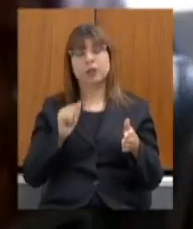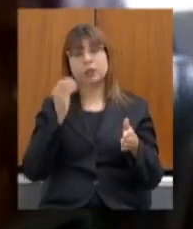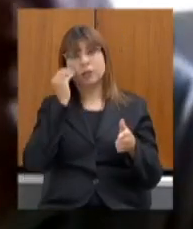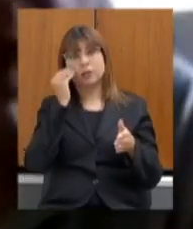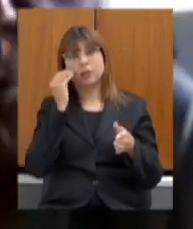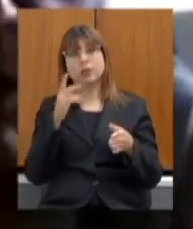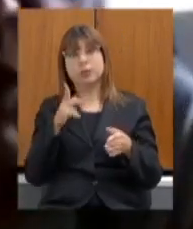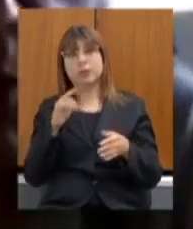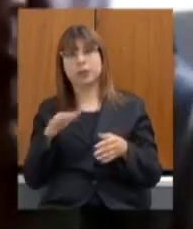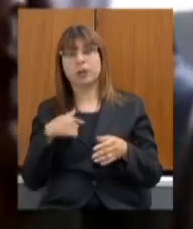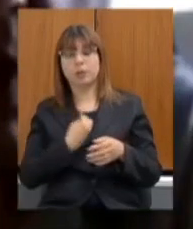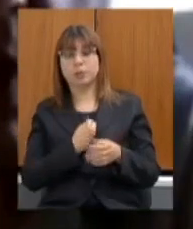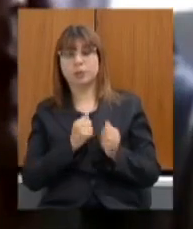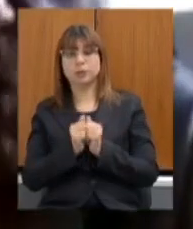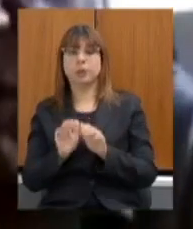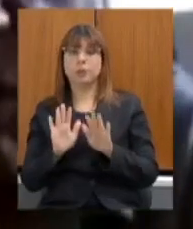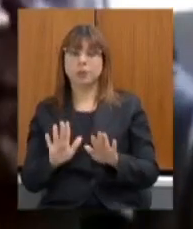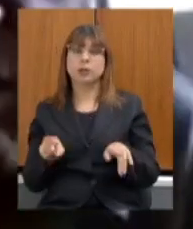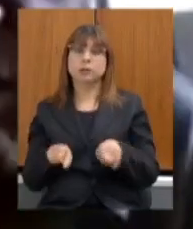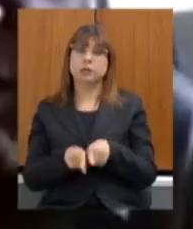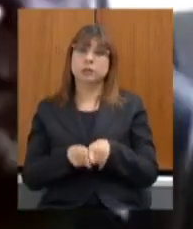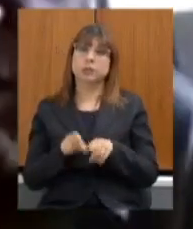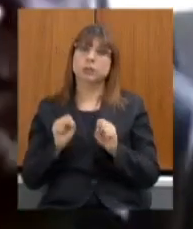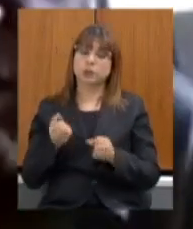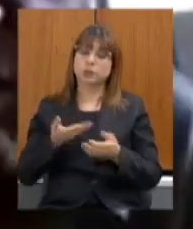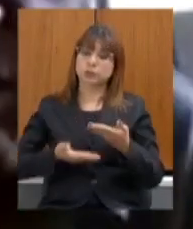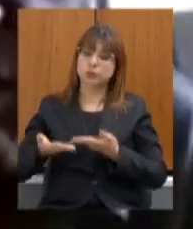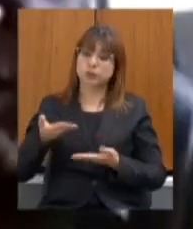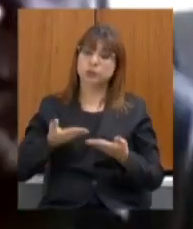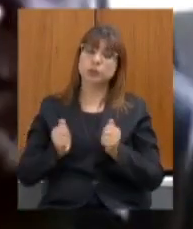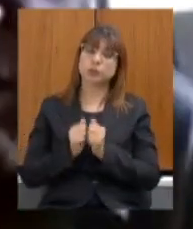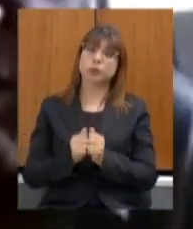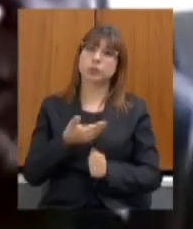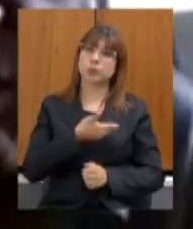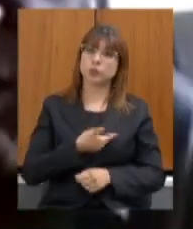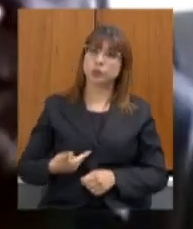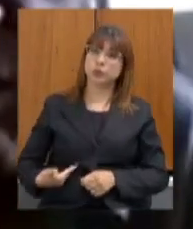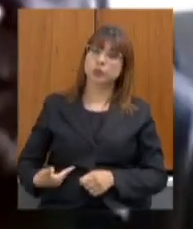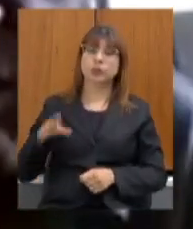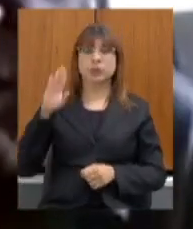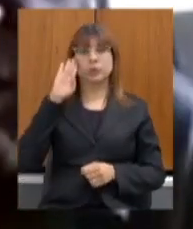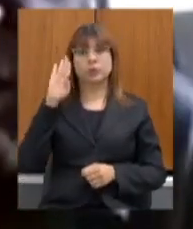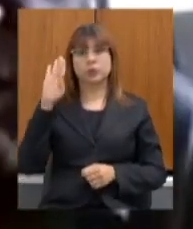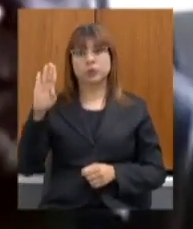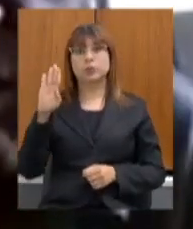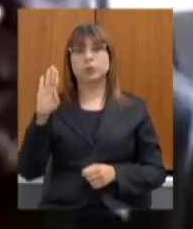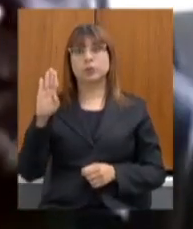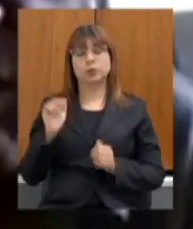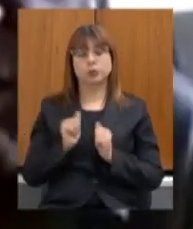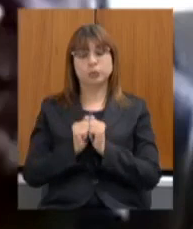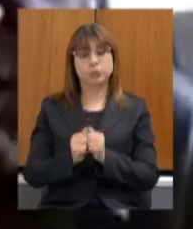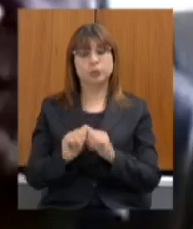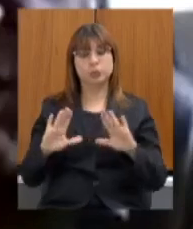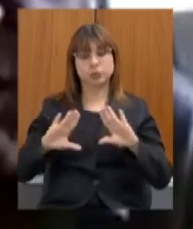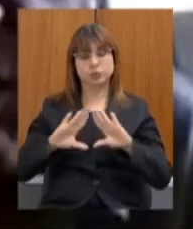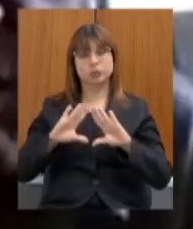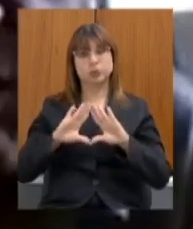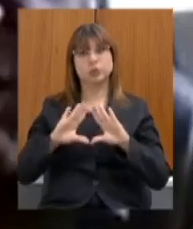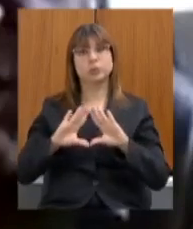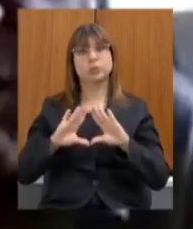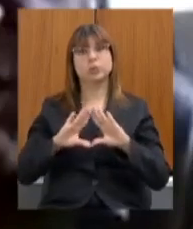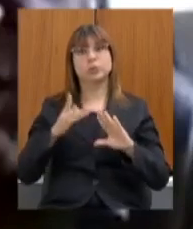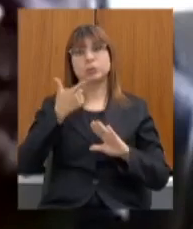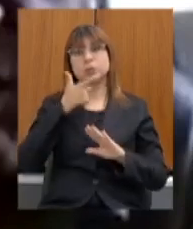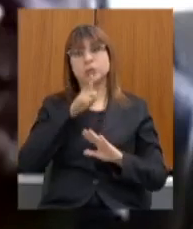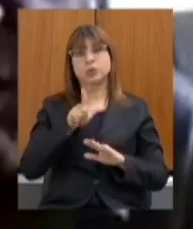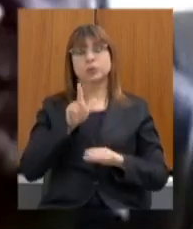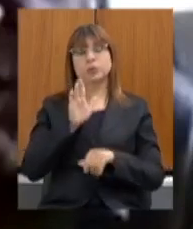participo, mas não impede de colaborar com o governo naquilo, e principalmente via Assembleia Legislativa, naquilo que for necessário